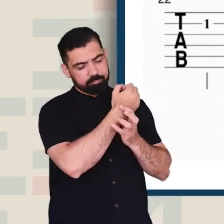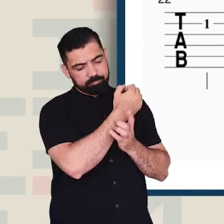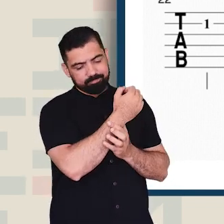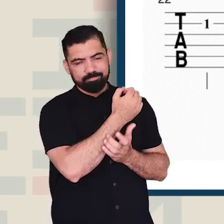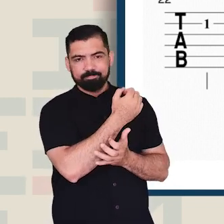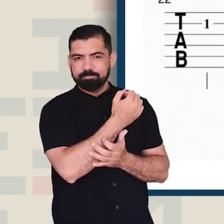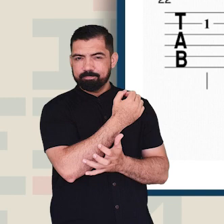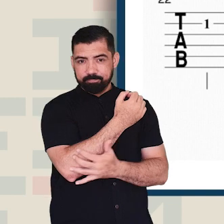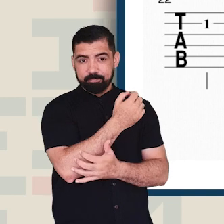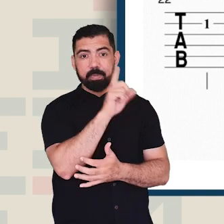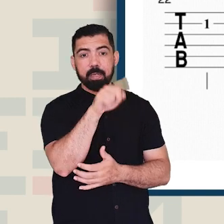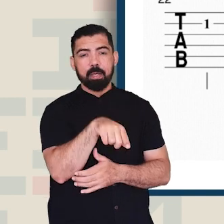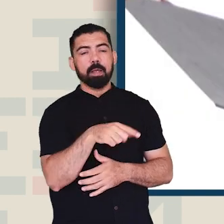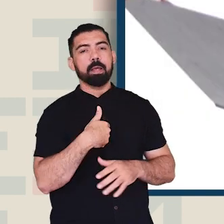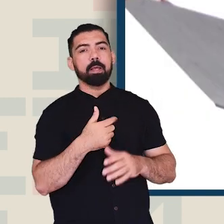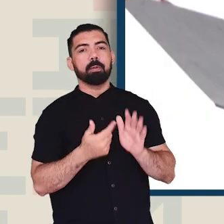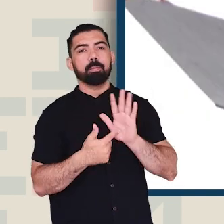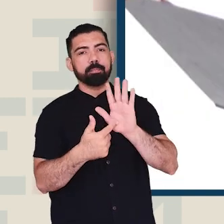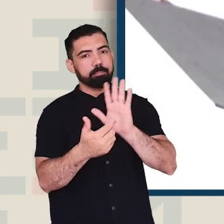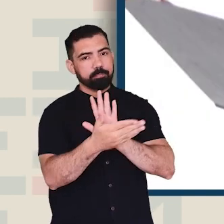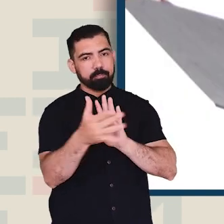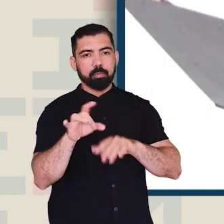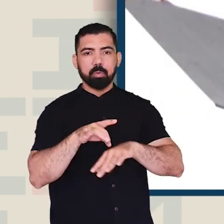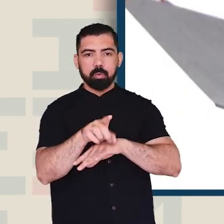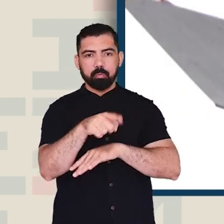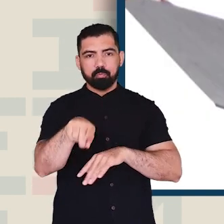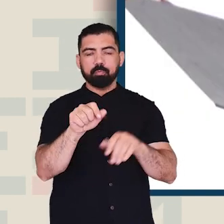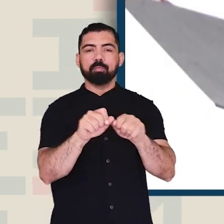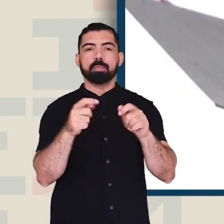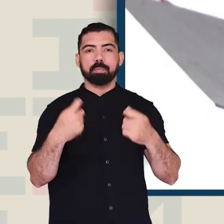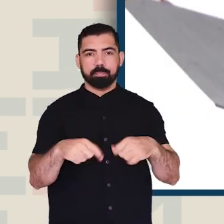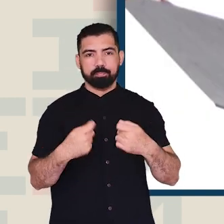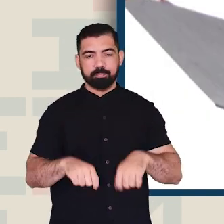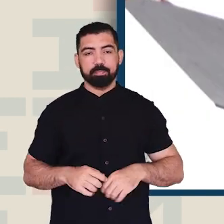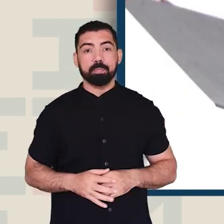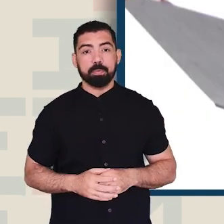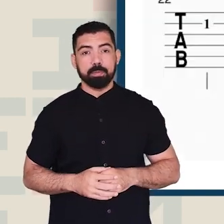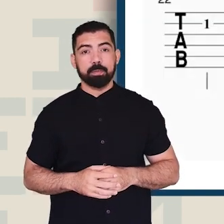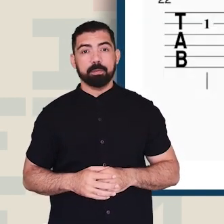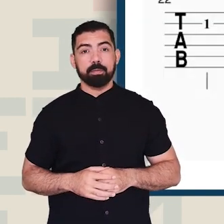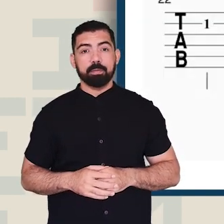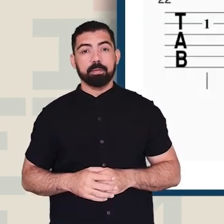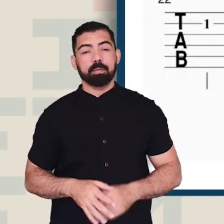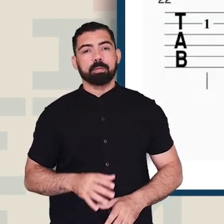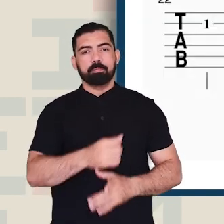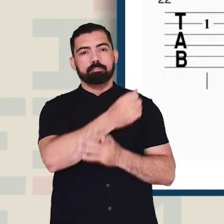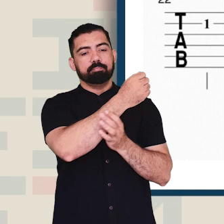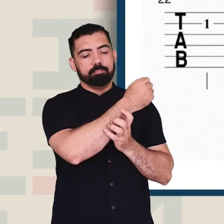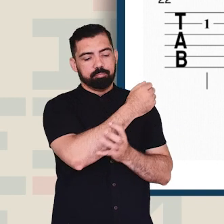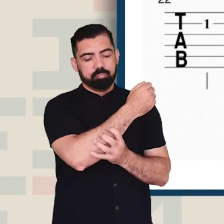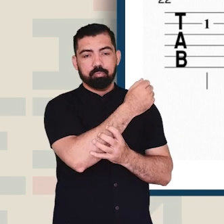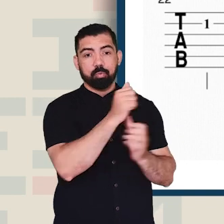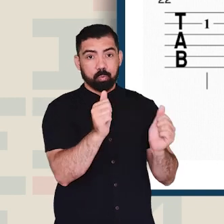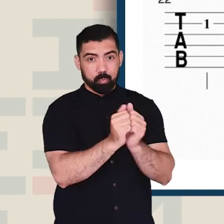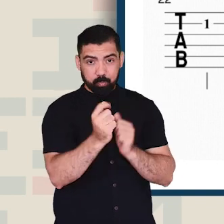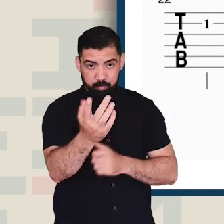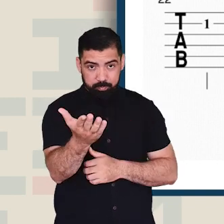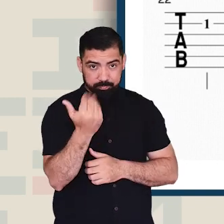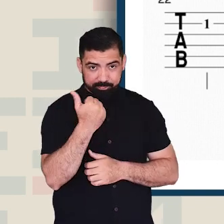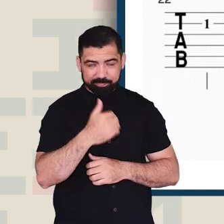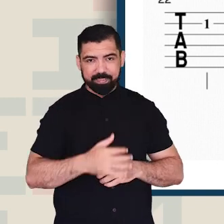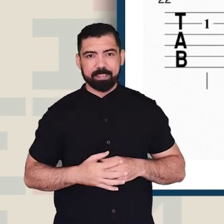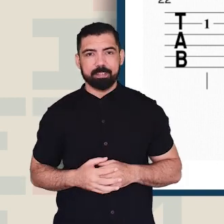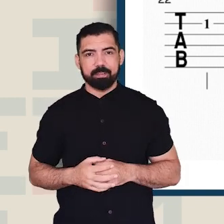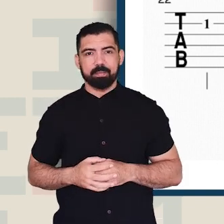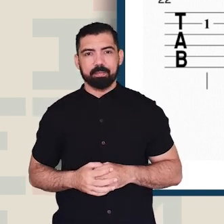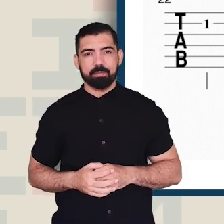essa é uma abordagem que eu indico todo mundo a fazer. Então, agora vamos abrir aqui o braço junto aqui